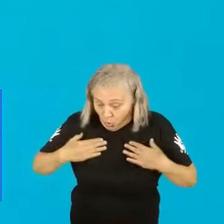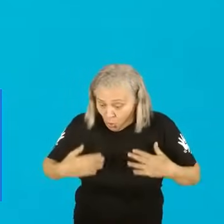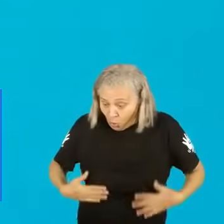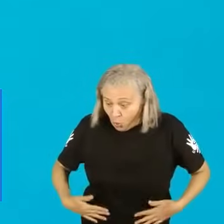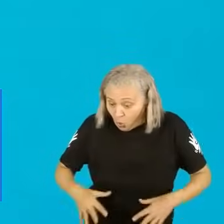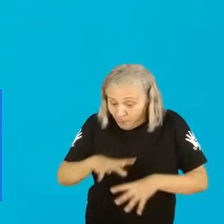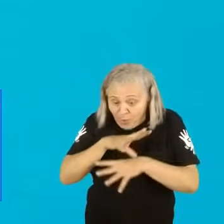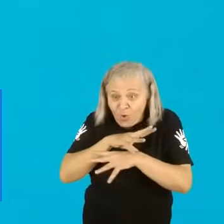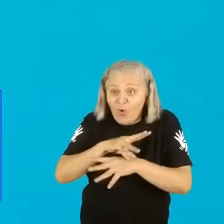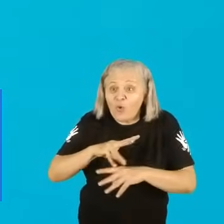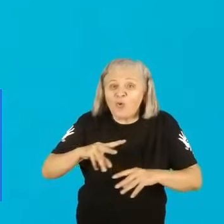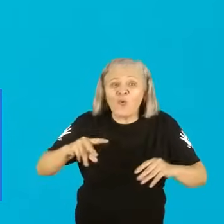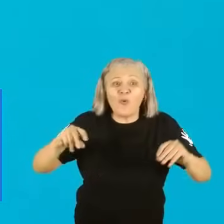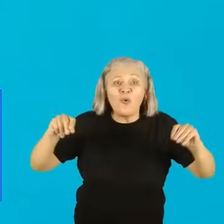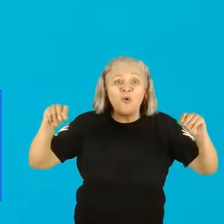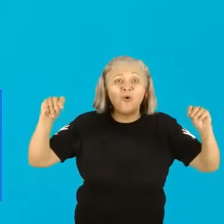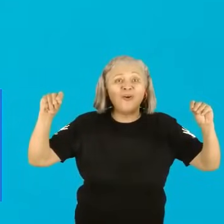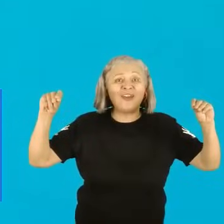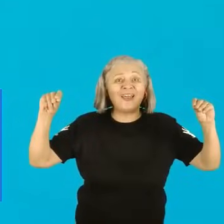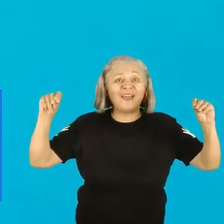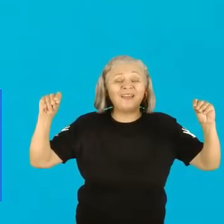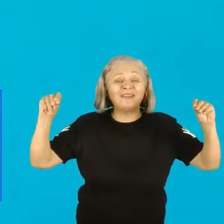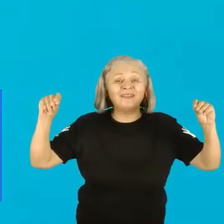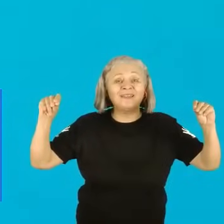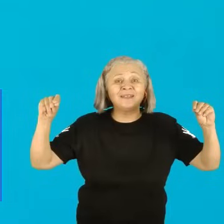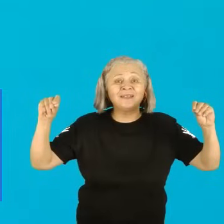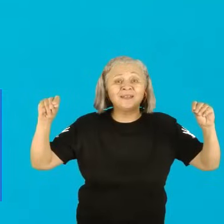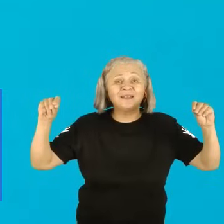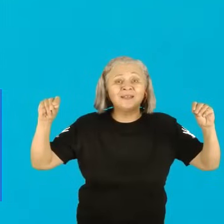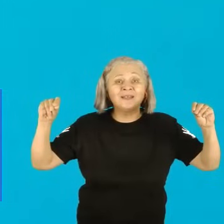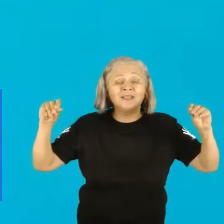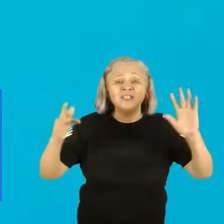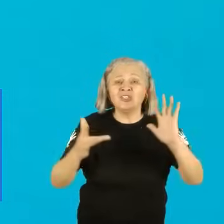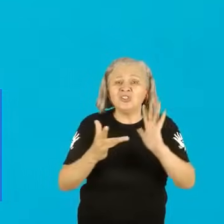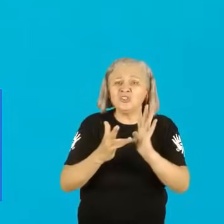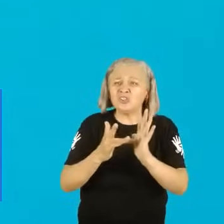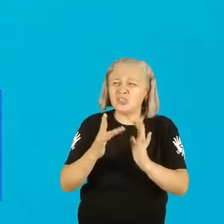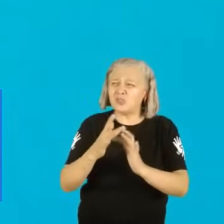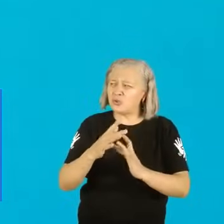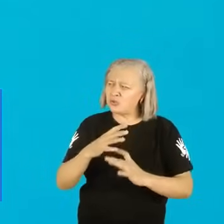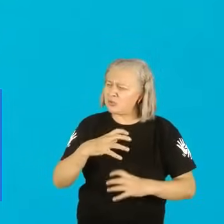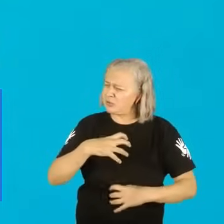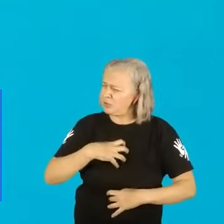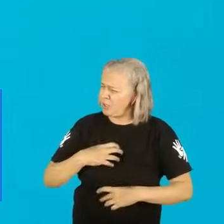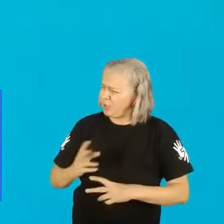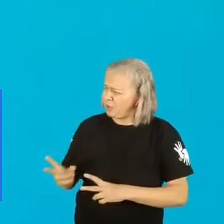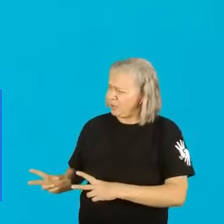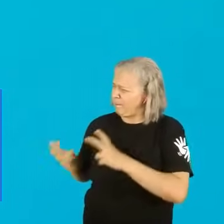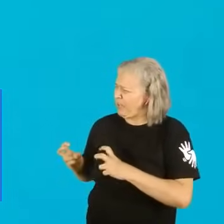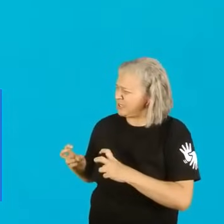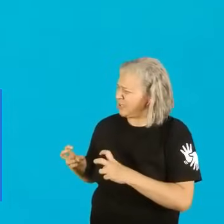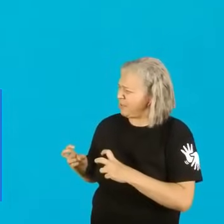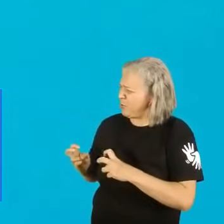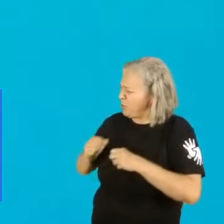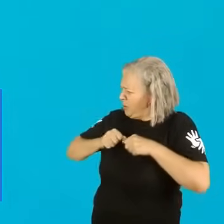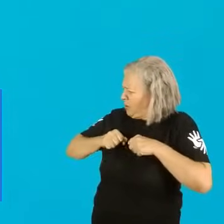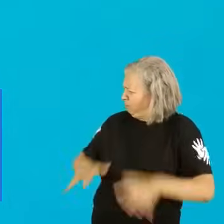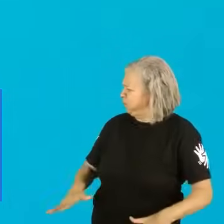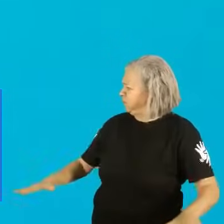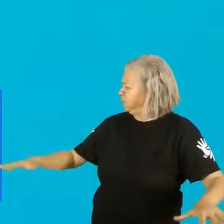curada da enfermidade. Jesus imediatamente percebeu que dele havia saído